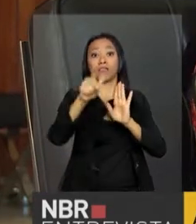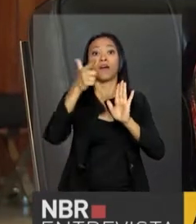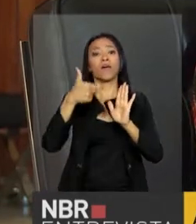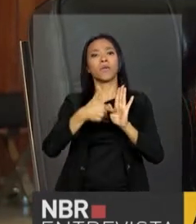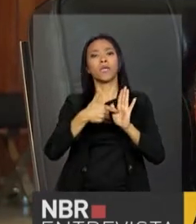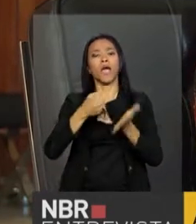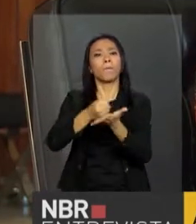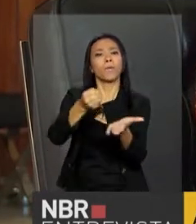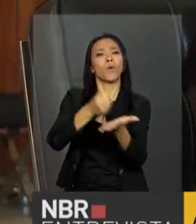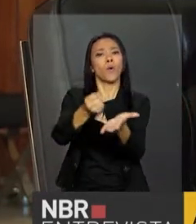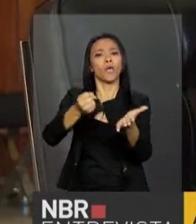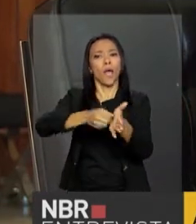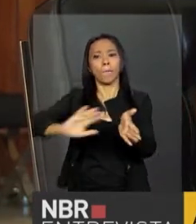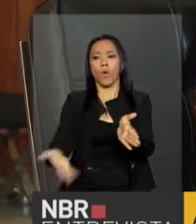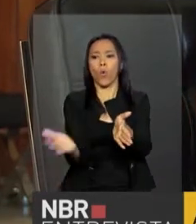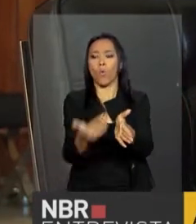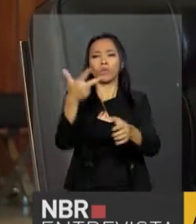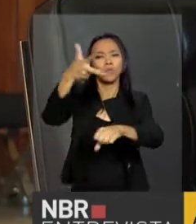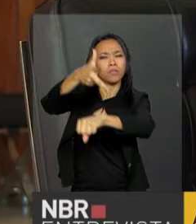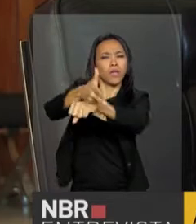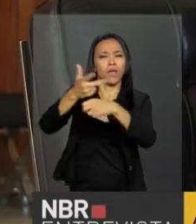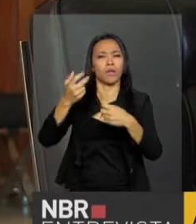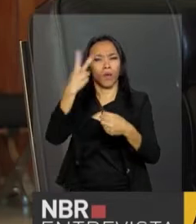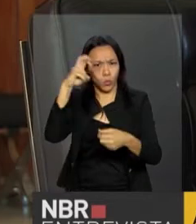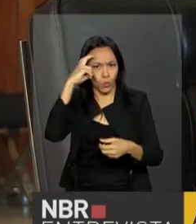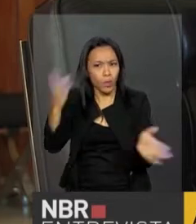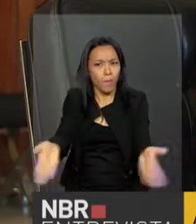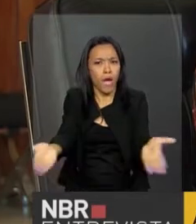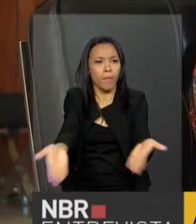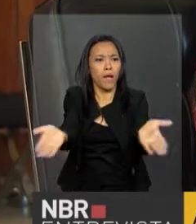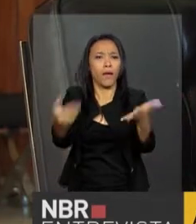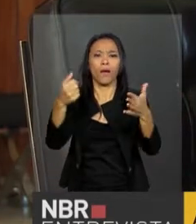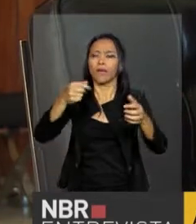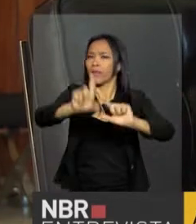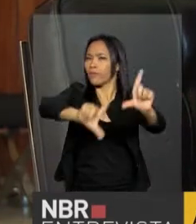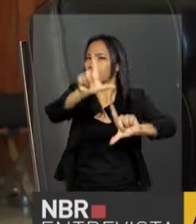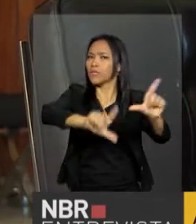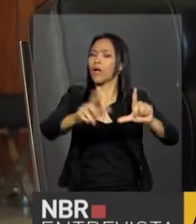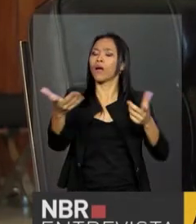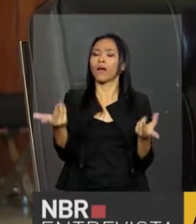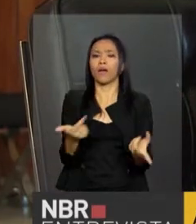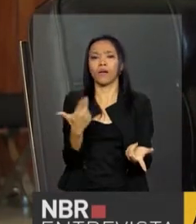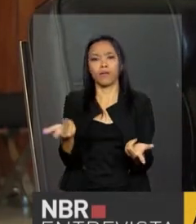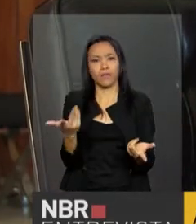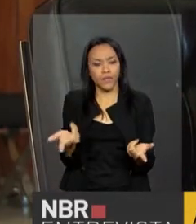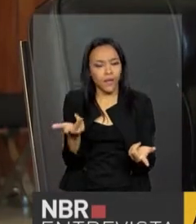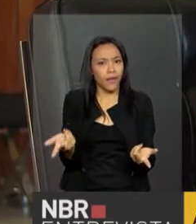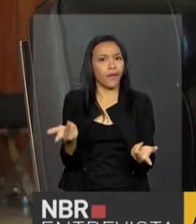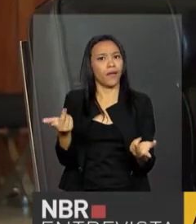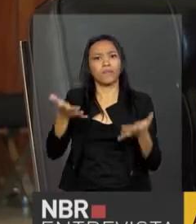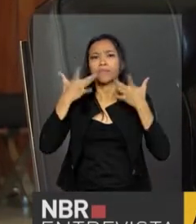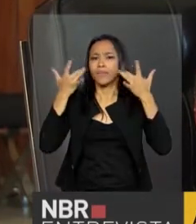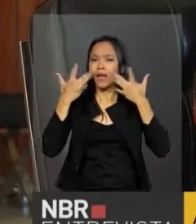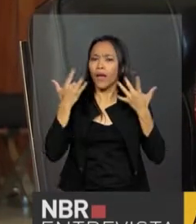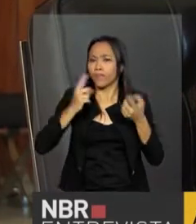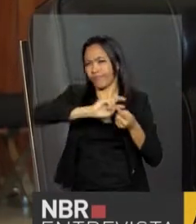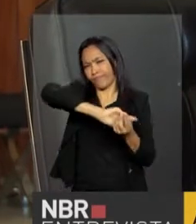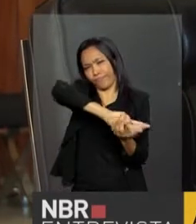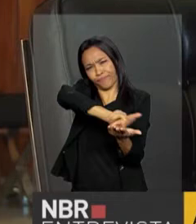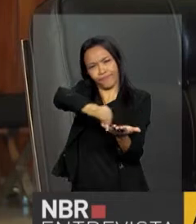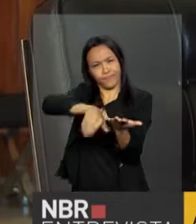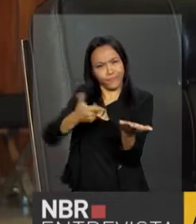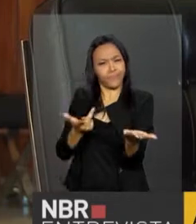apoio à cultura, tanto no cinema, quanto à televisão, quanto ao teatro, né, enfim,